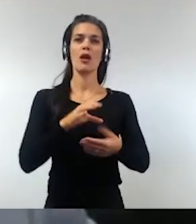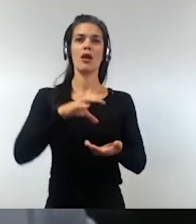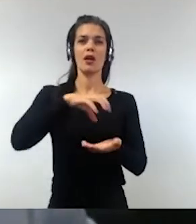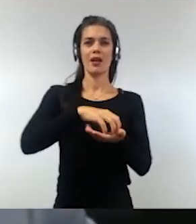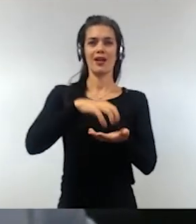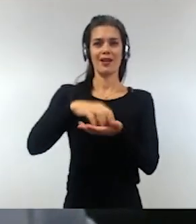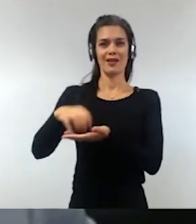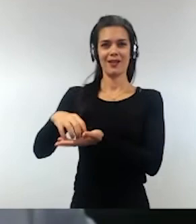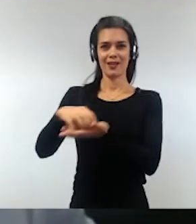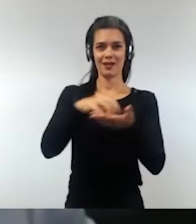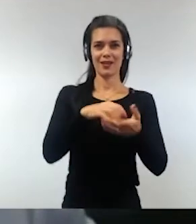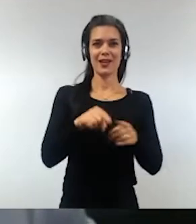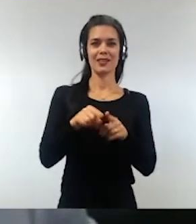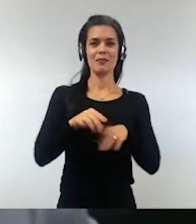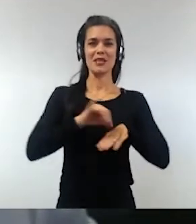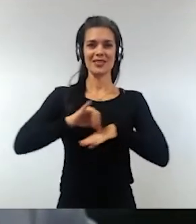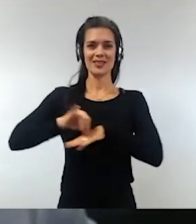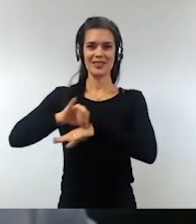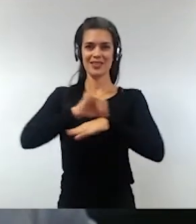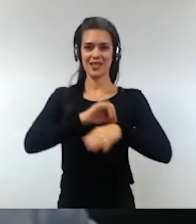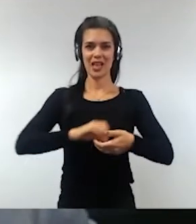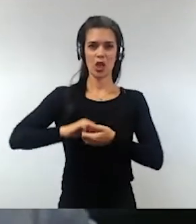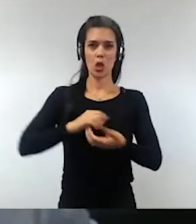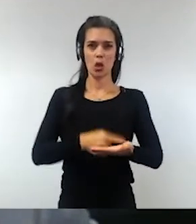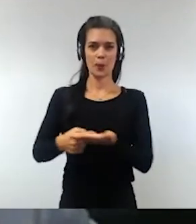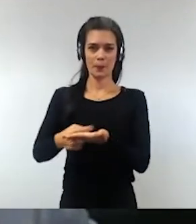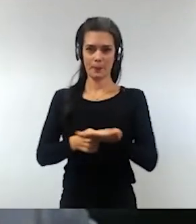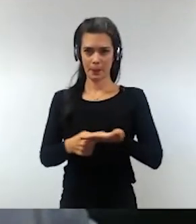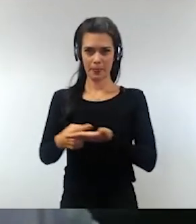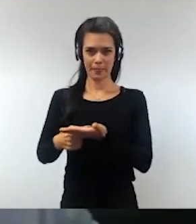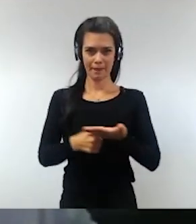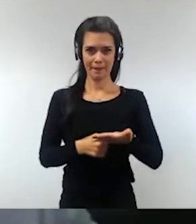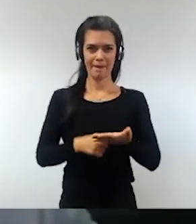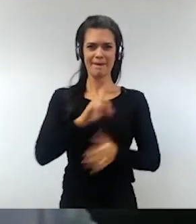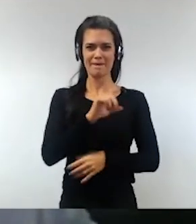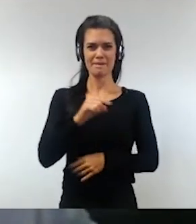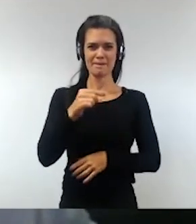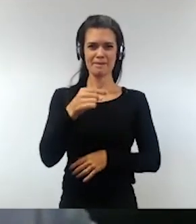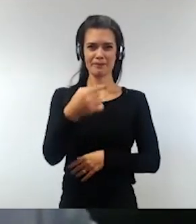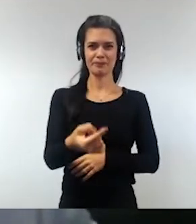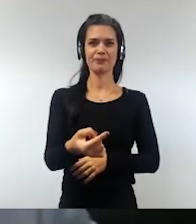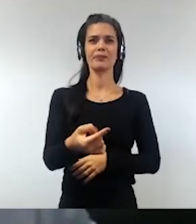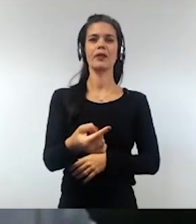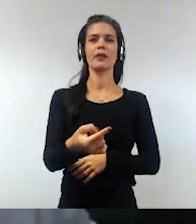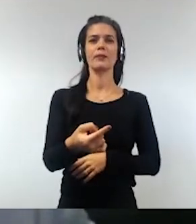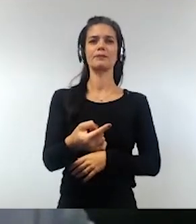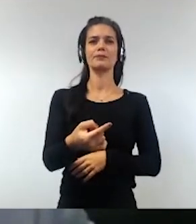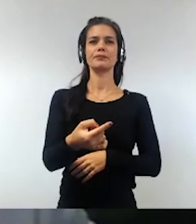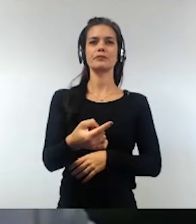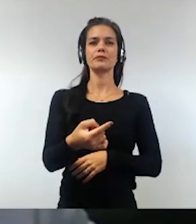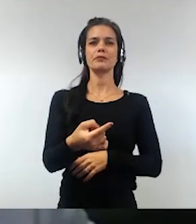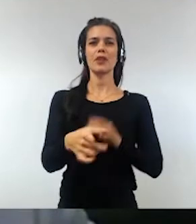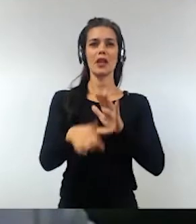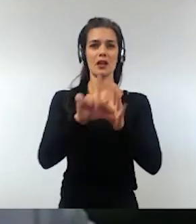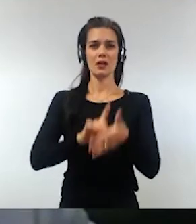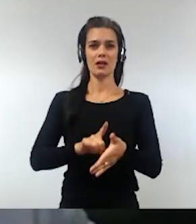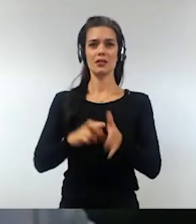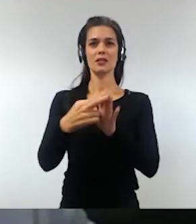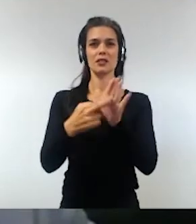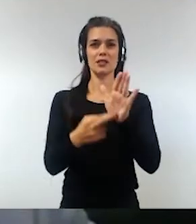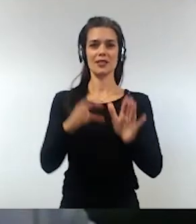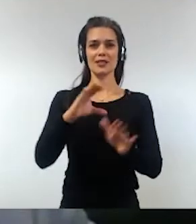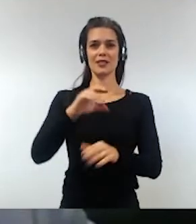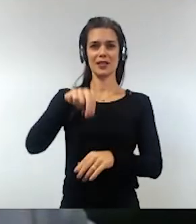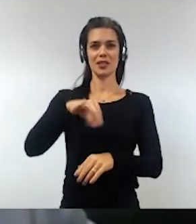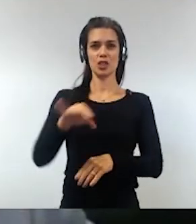as centrais de conciliação. Logo em seguida, ou seja, antes da resolução do CNJ,